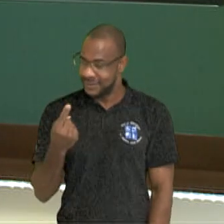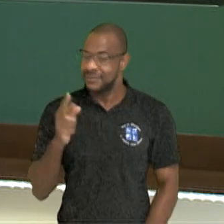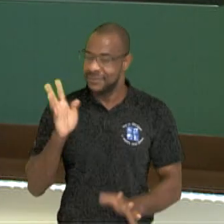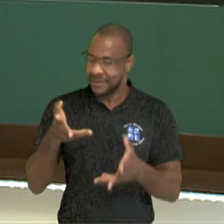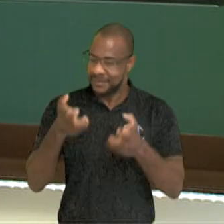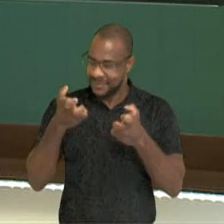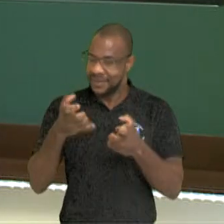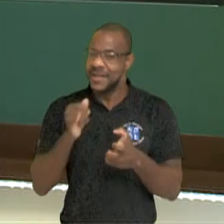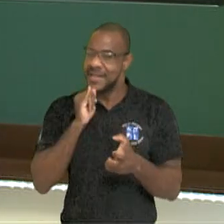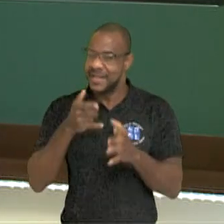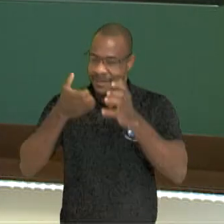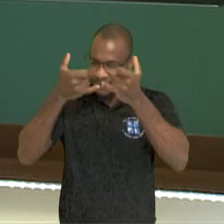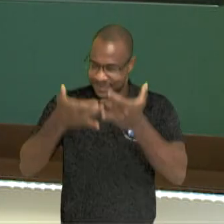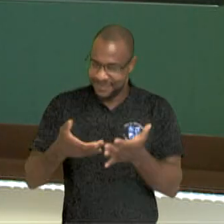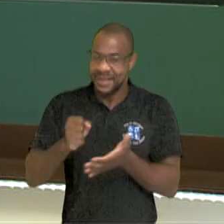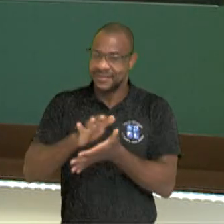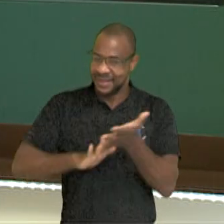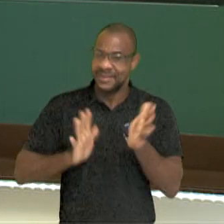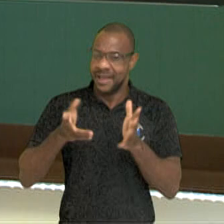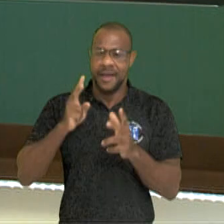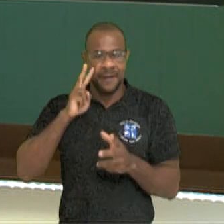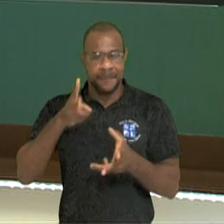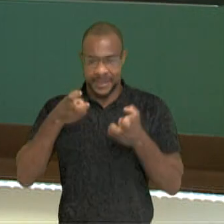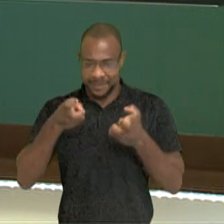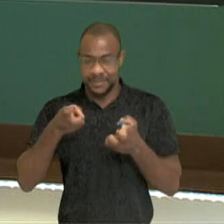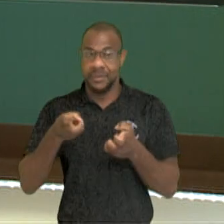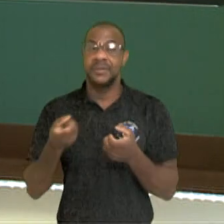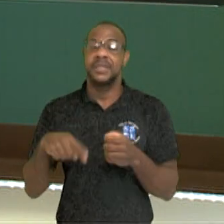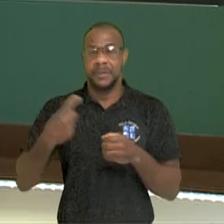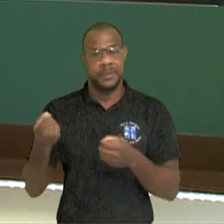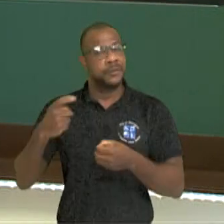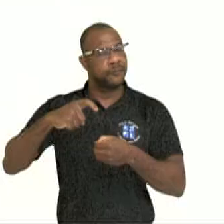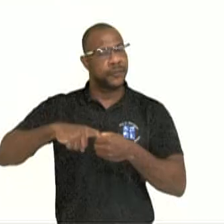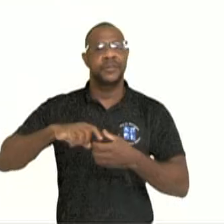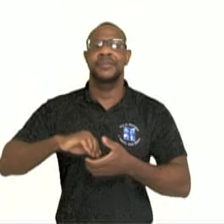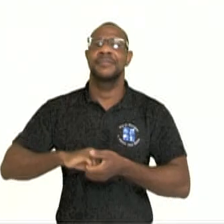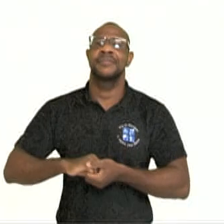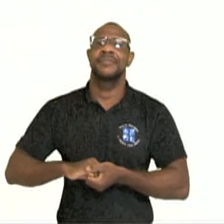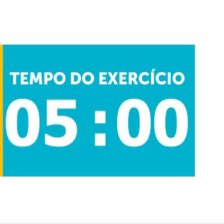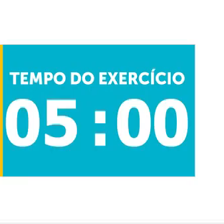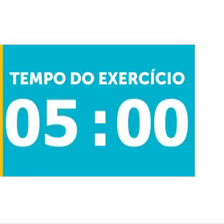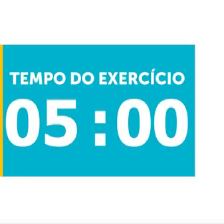o primeiro exemplo, o primeiro exercício. Já voltamos.